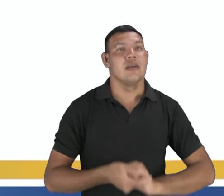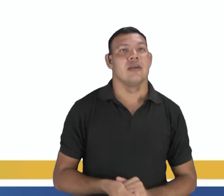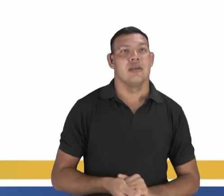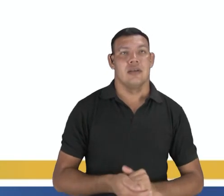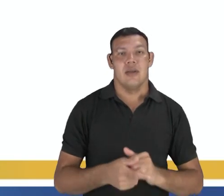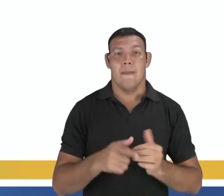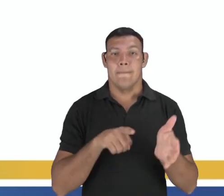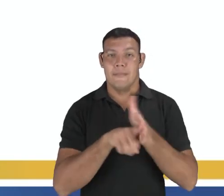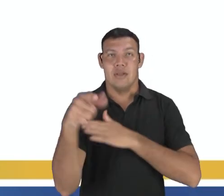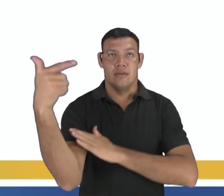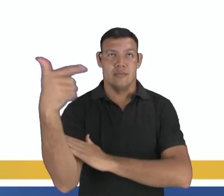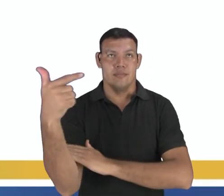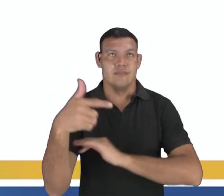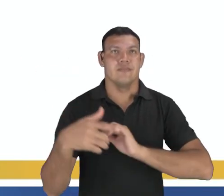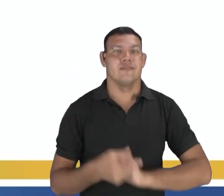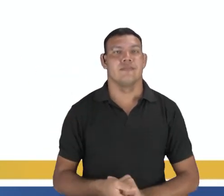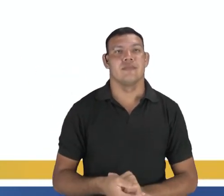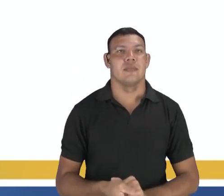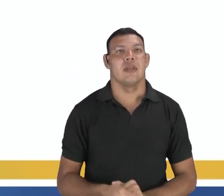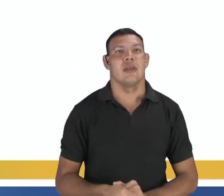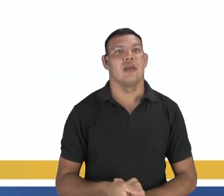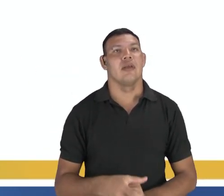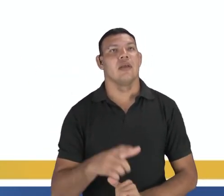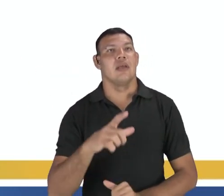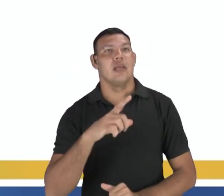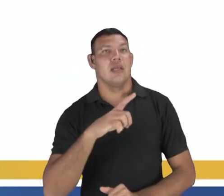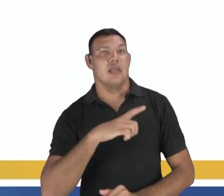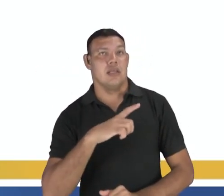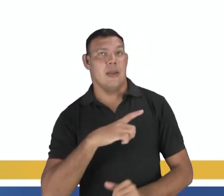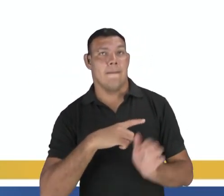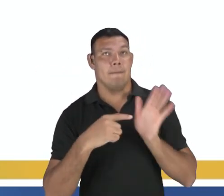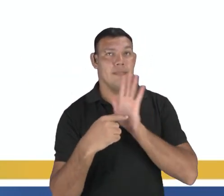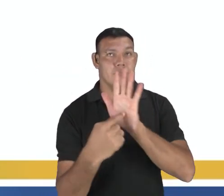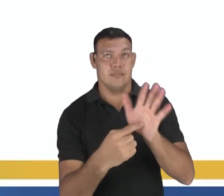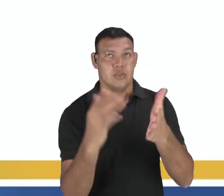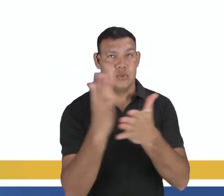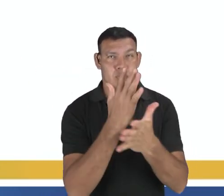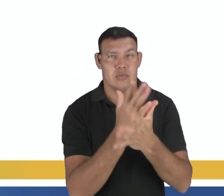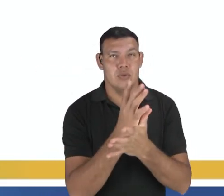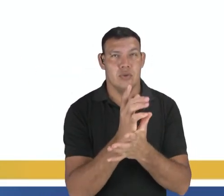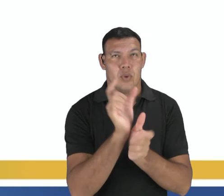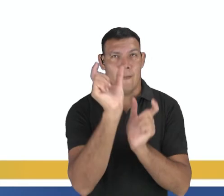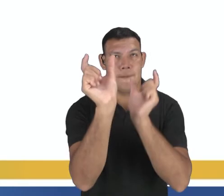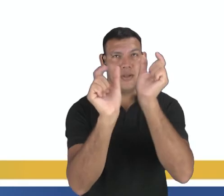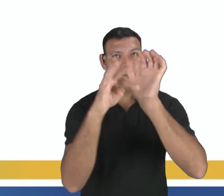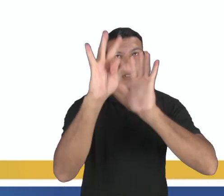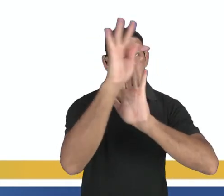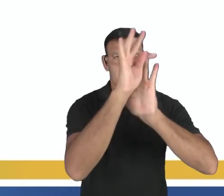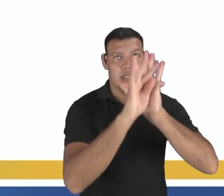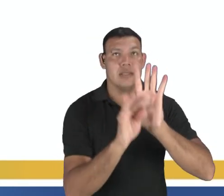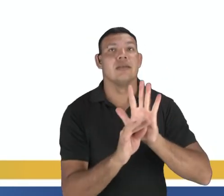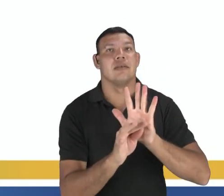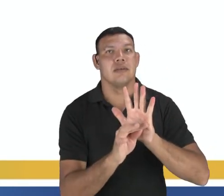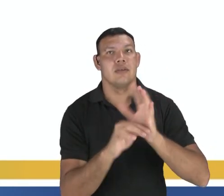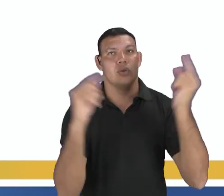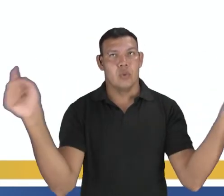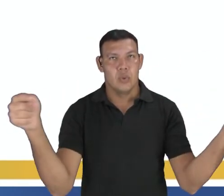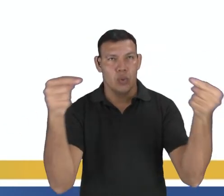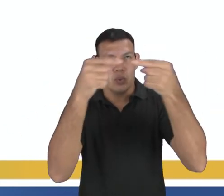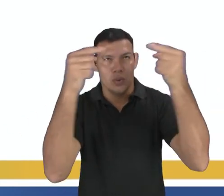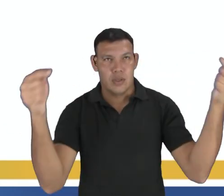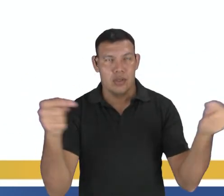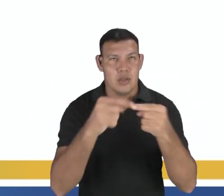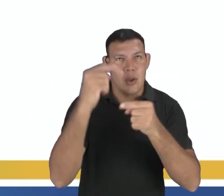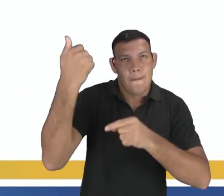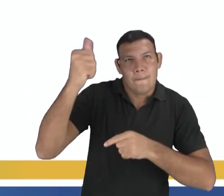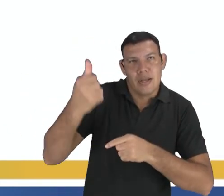A seguir, são apresentadas alguns fragmentos textuais. Sua tarefa consistirá em analisá-los, atribuindo a variação linguística